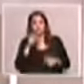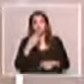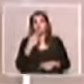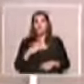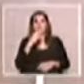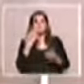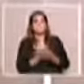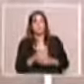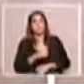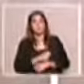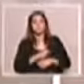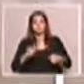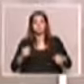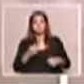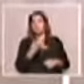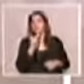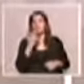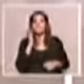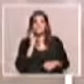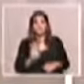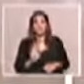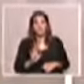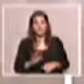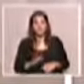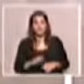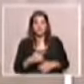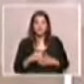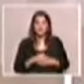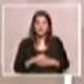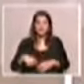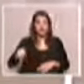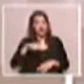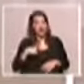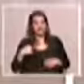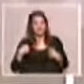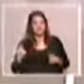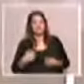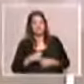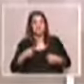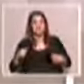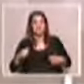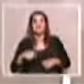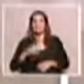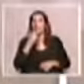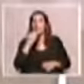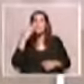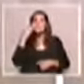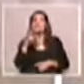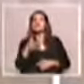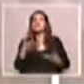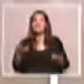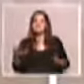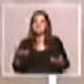engorda, mas também depende muito do que come. O pão não engorda, o queijo não engorda, nós engordamos. E portanto, a ideia é, em vez de comermos diretamente de